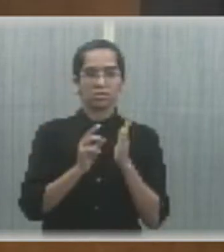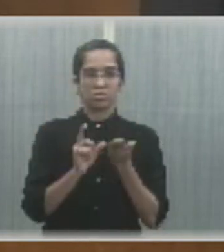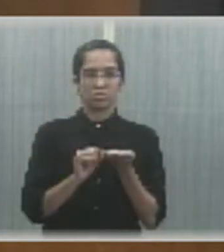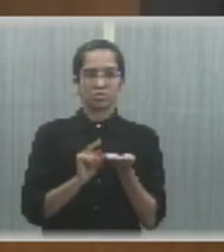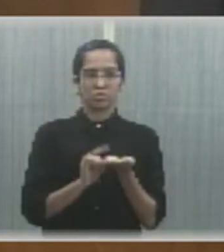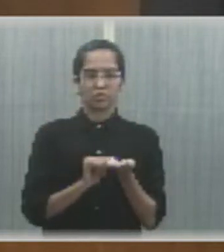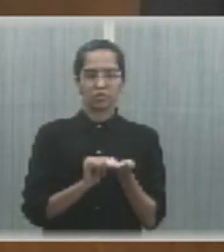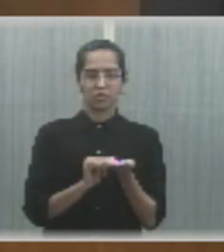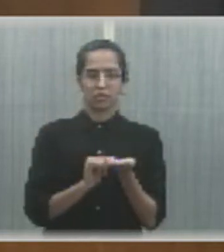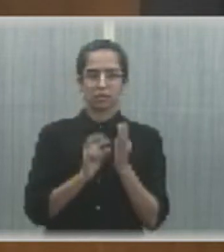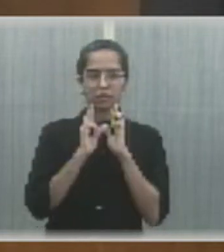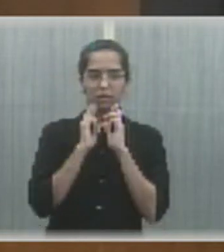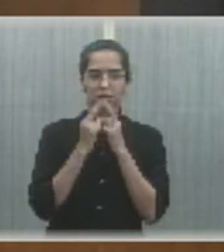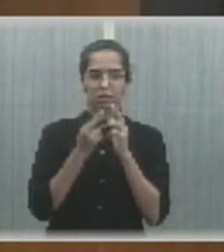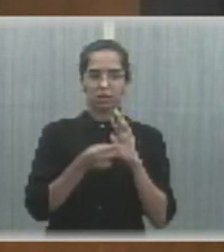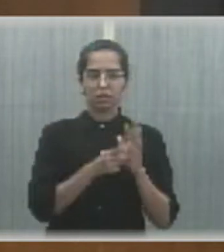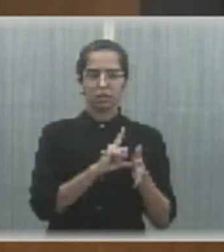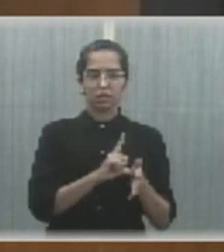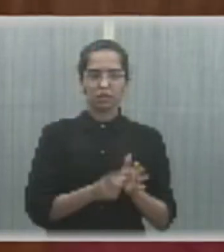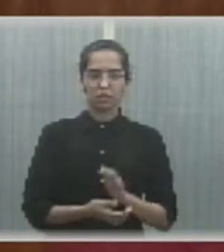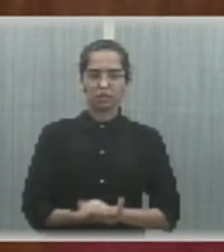ata da sessão anterior.